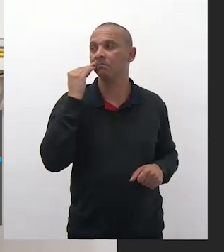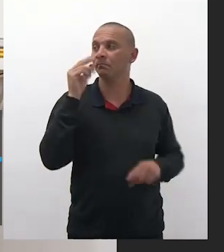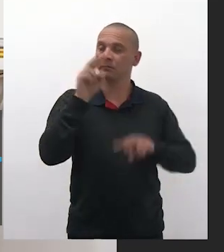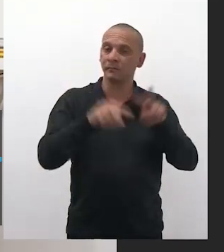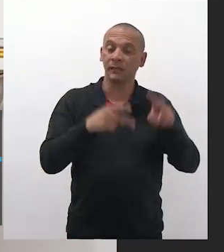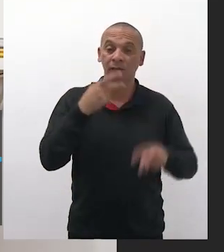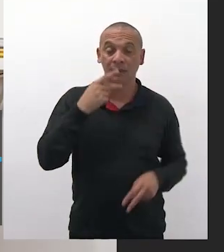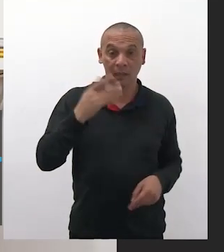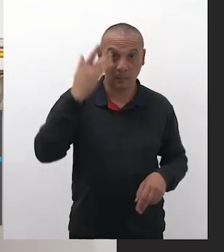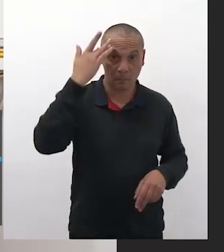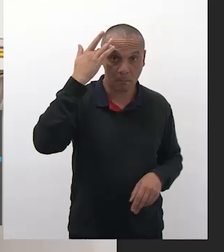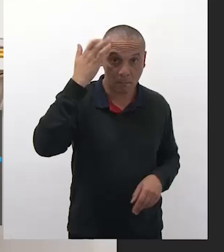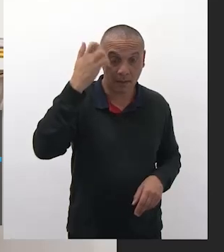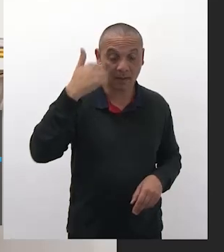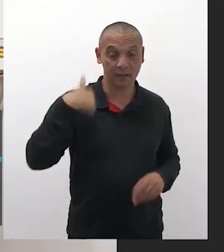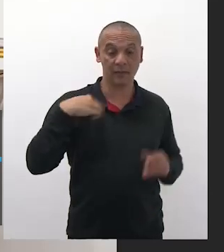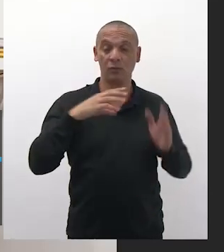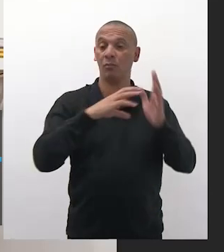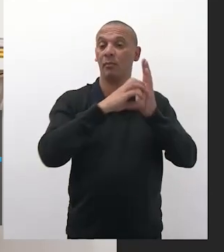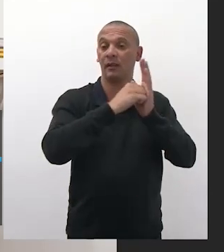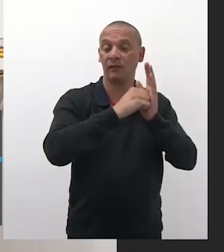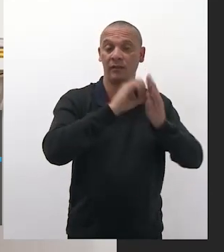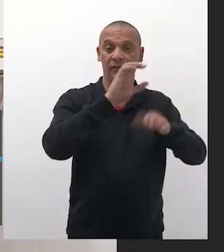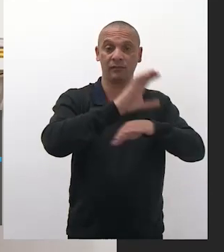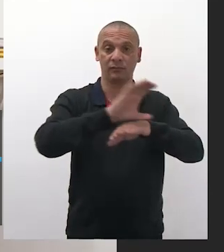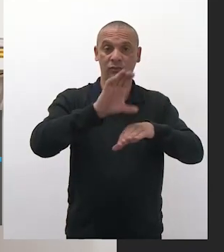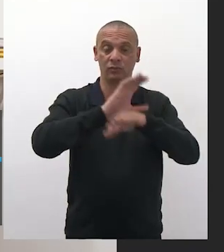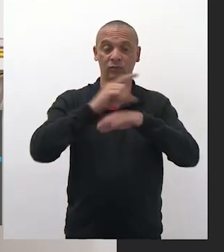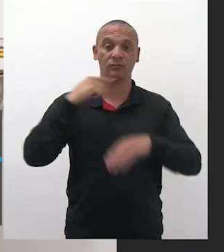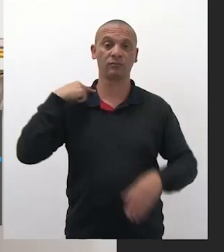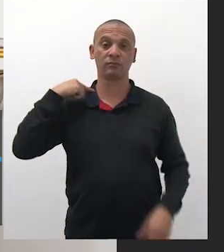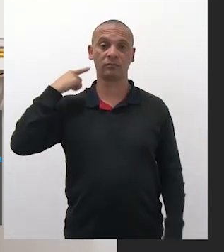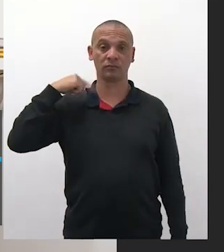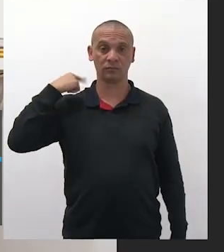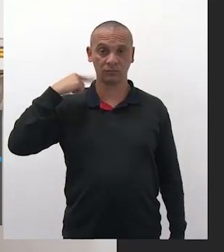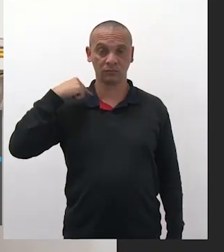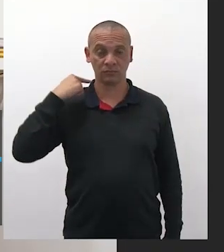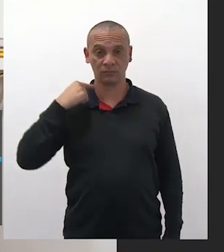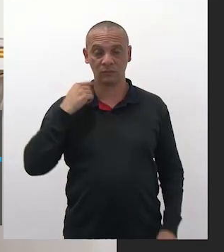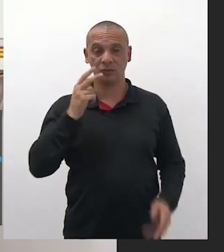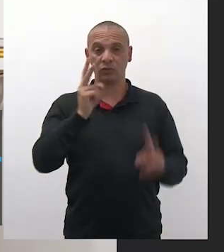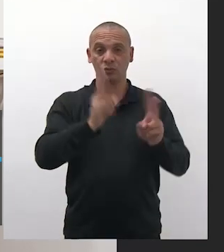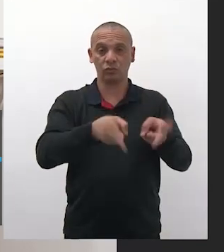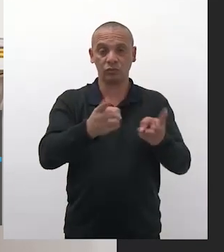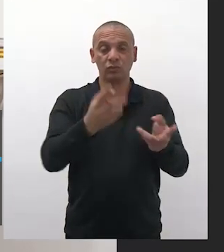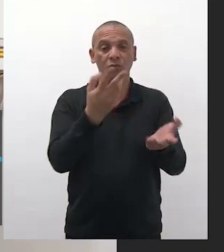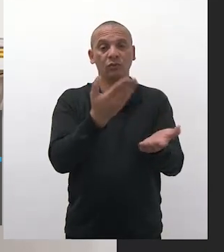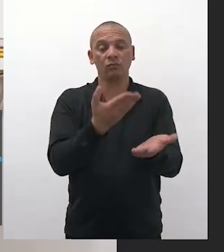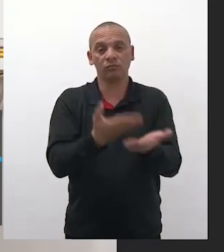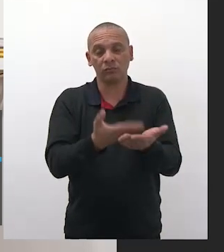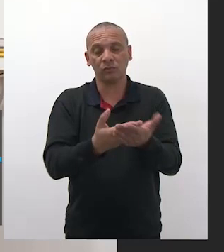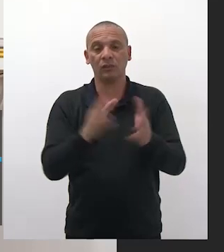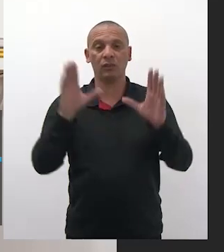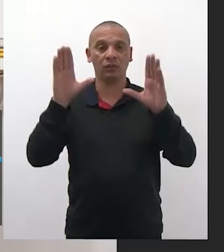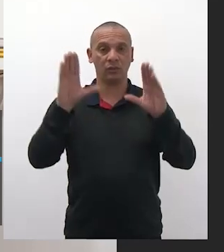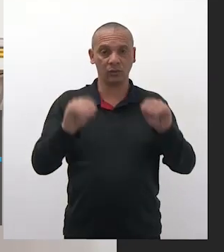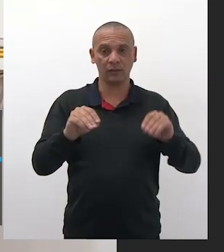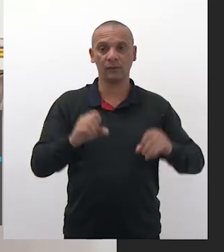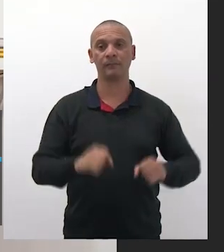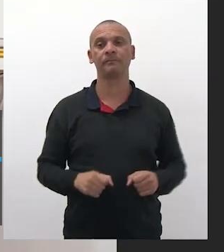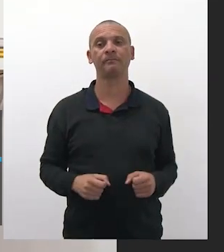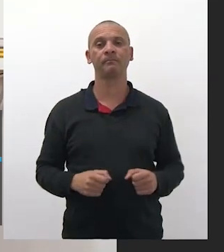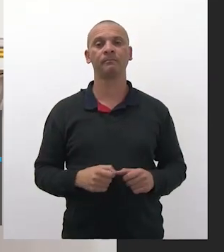falei, amanhã eu vou fazer a matrícula lá no curso de Direito na faculdade e vou continuar estudando à noite, que eu vou conciliar os 2